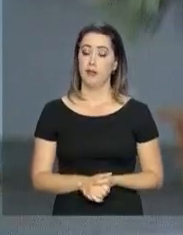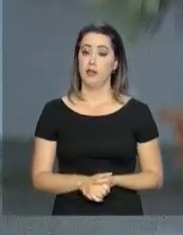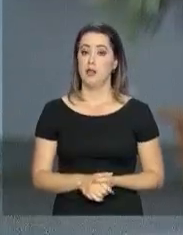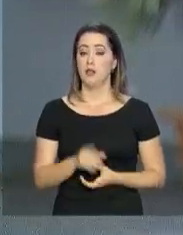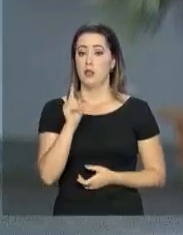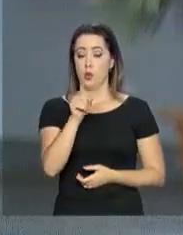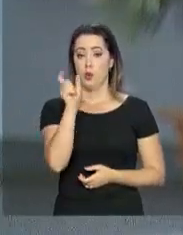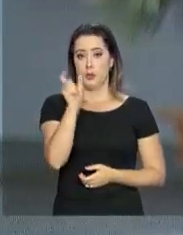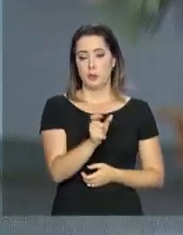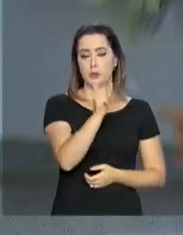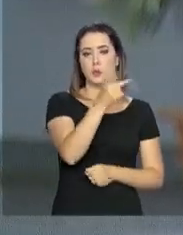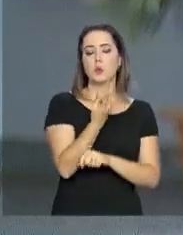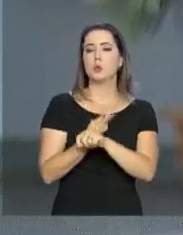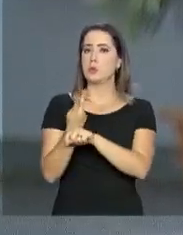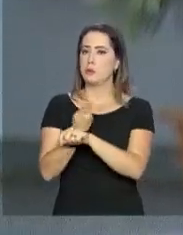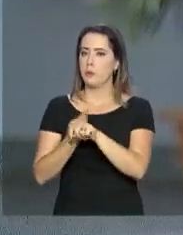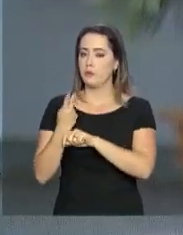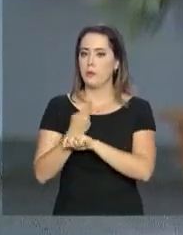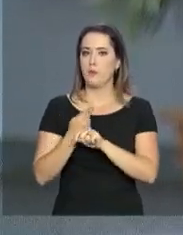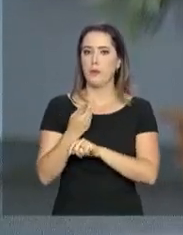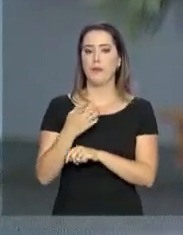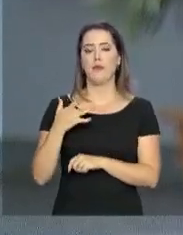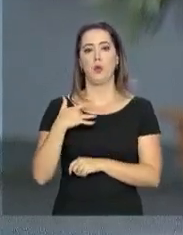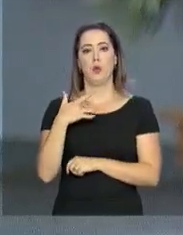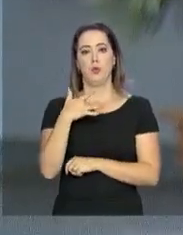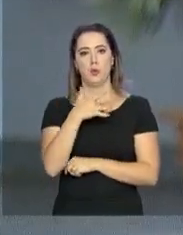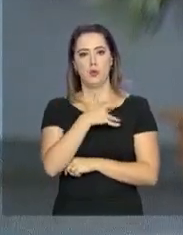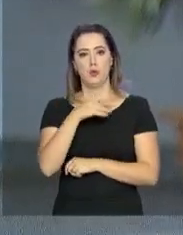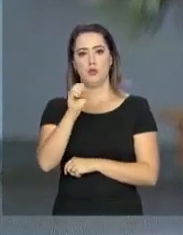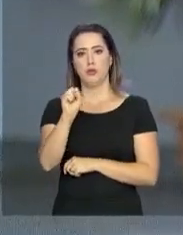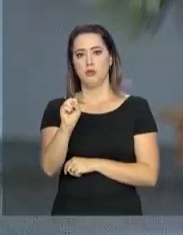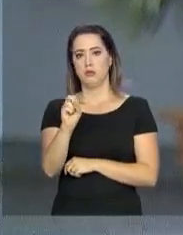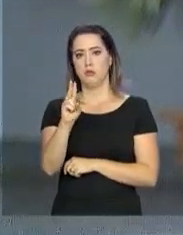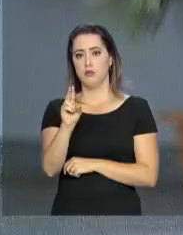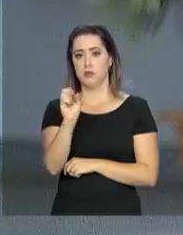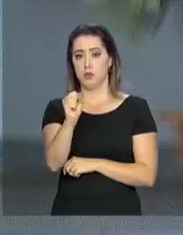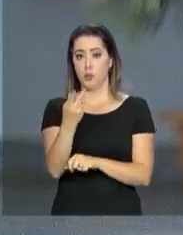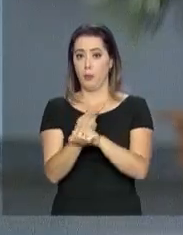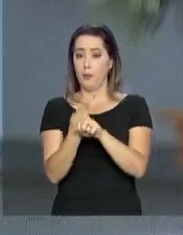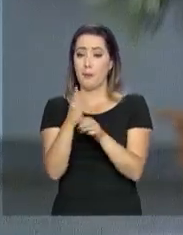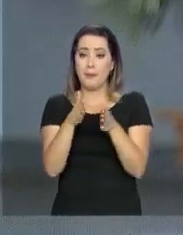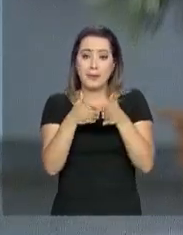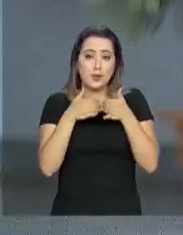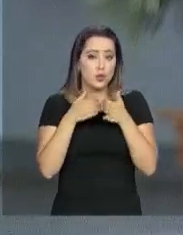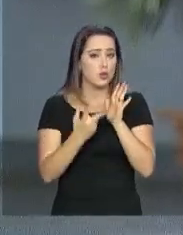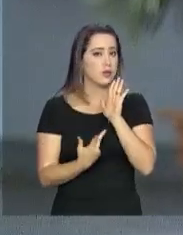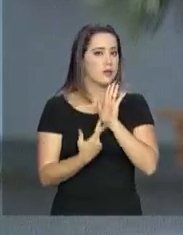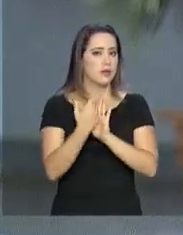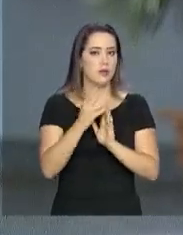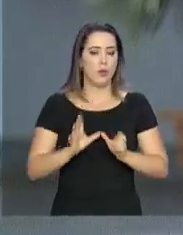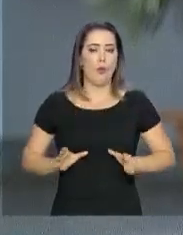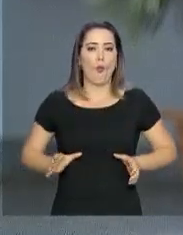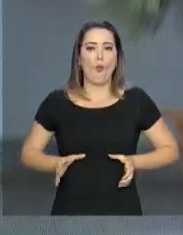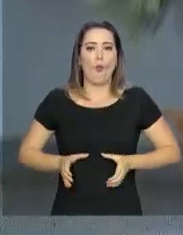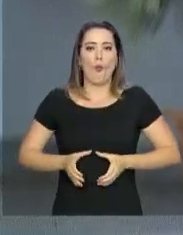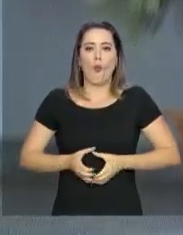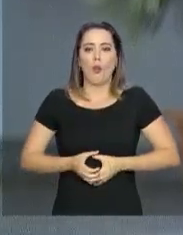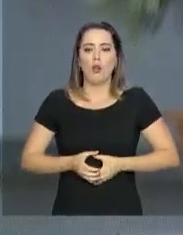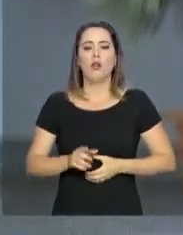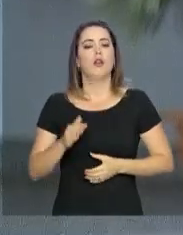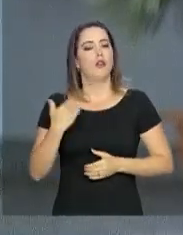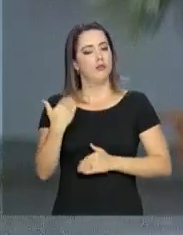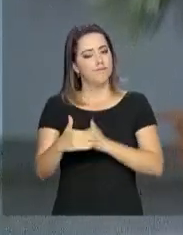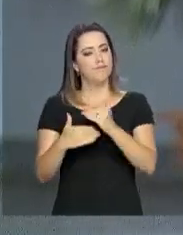como a janaína procurou a rede pública de saúde para fazer uma cirurgia bariátrica vem aumentando a cada ano só no ano passado